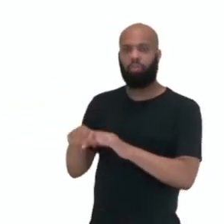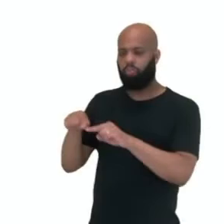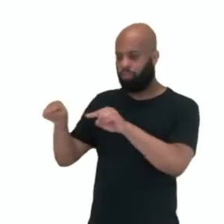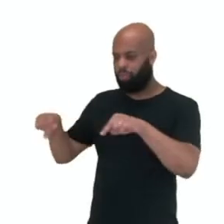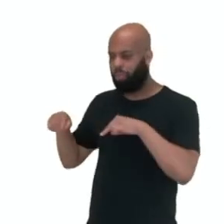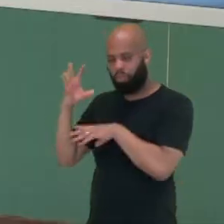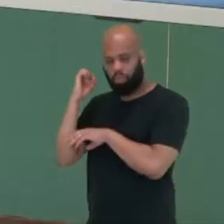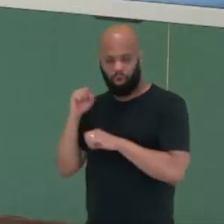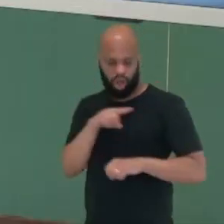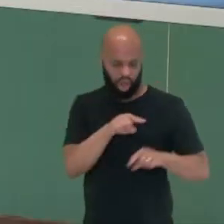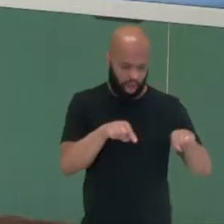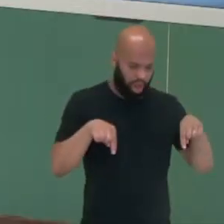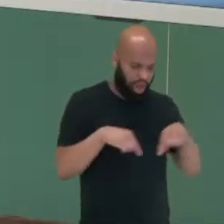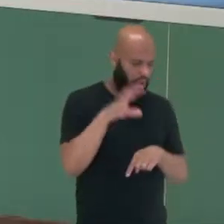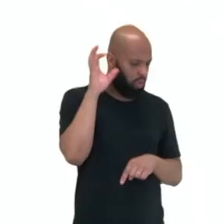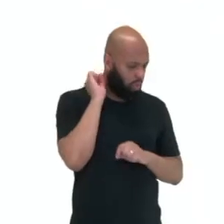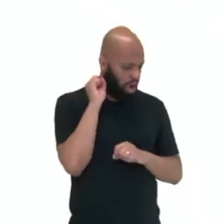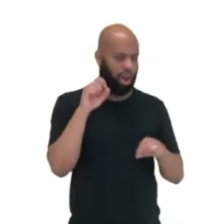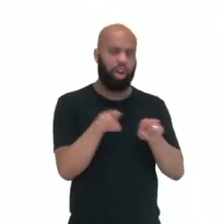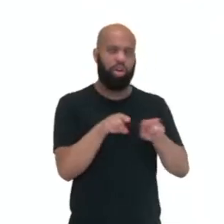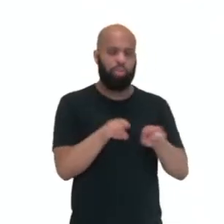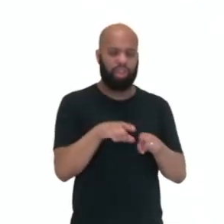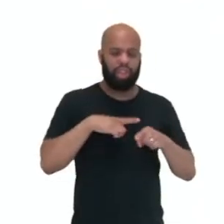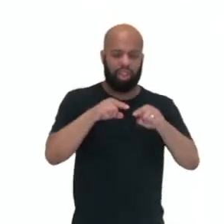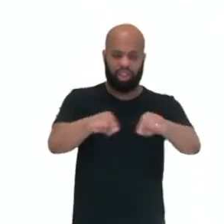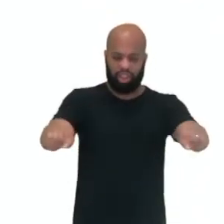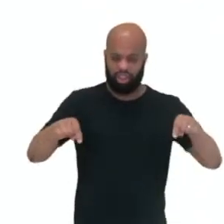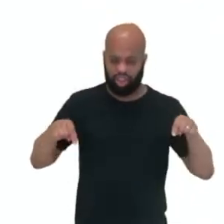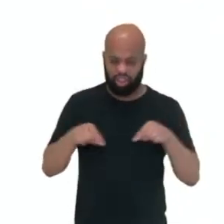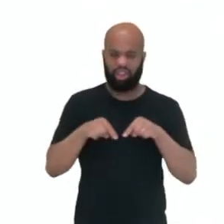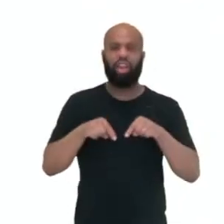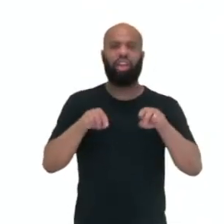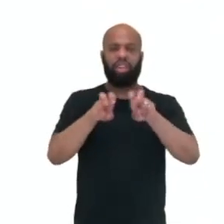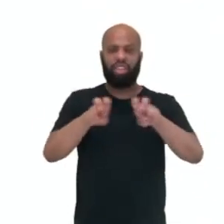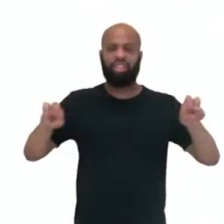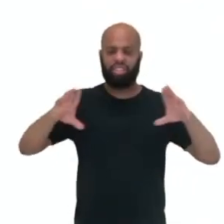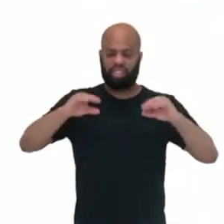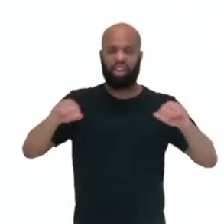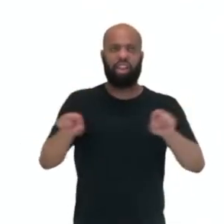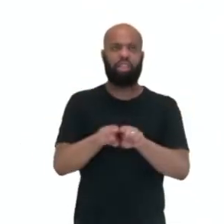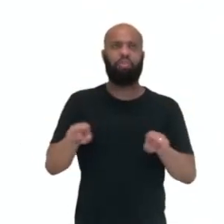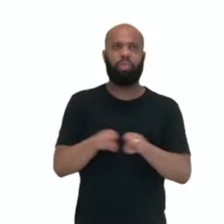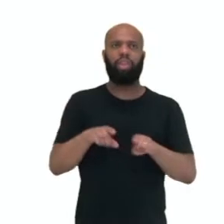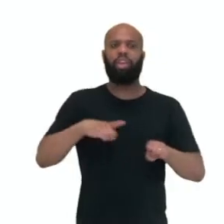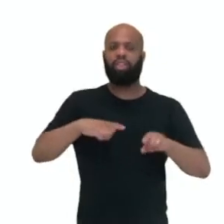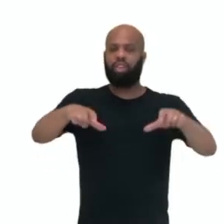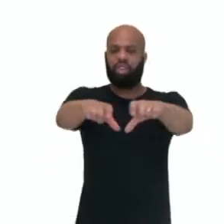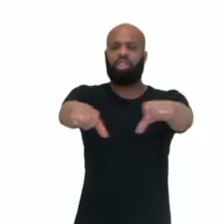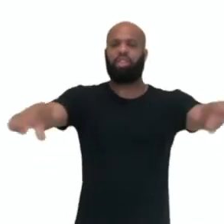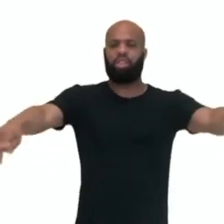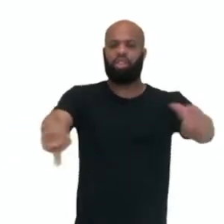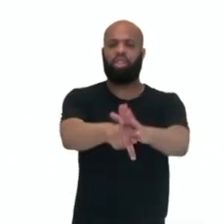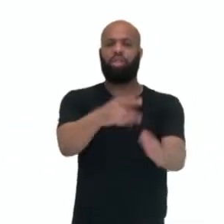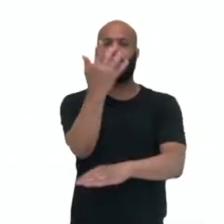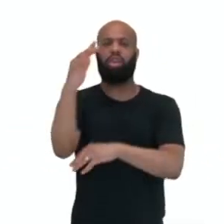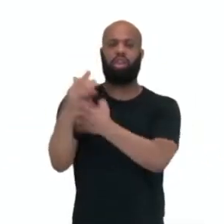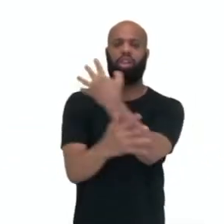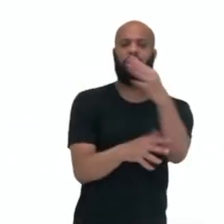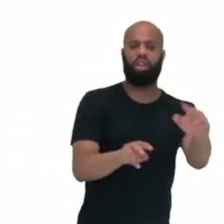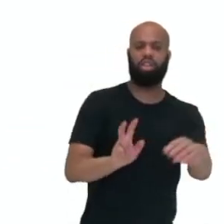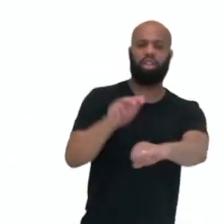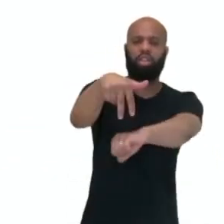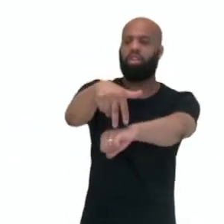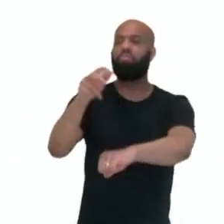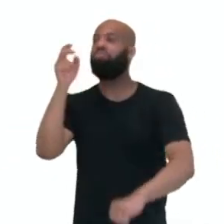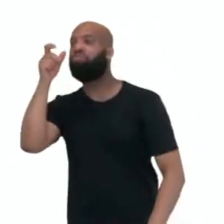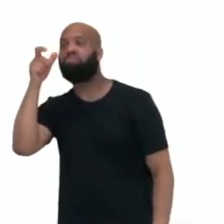o salão, a sala, a varanda, olha só, então tudo é estudado. Aqui está dizendo quanto